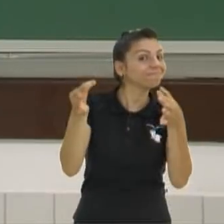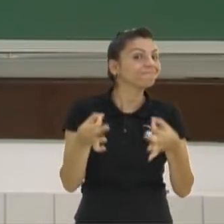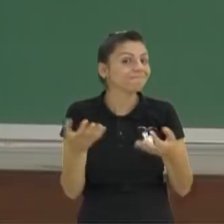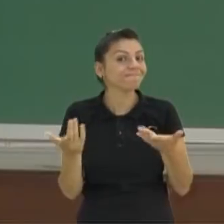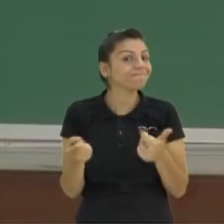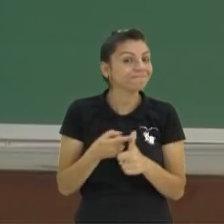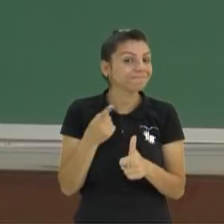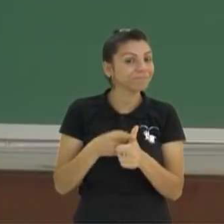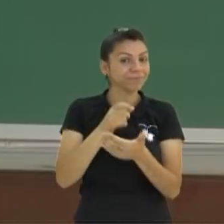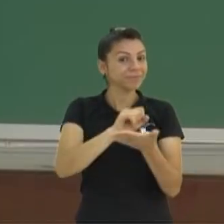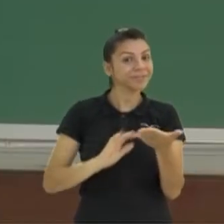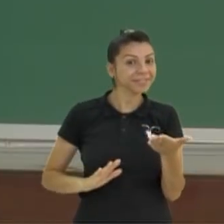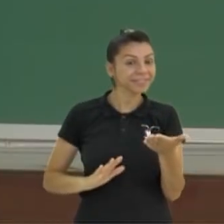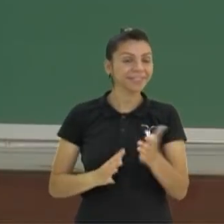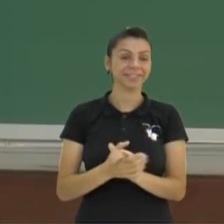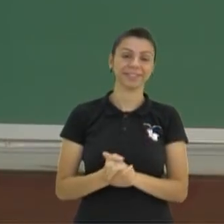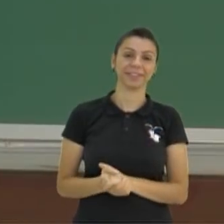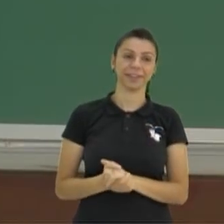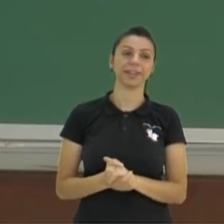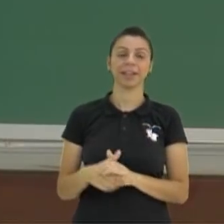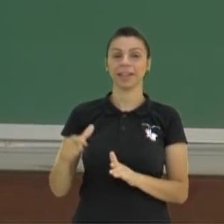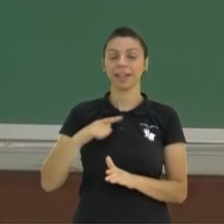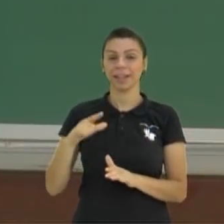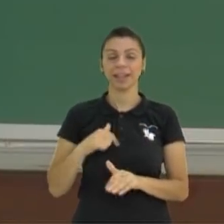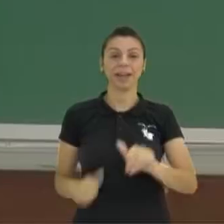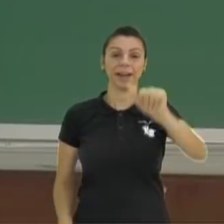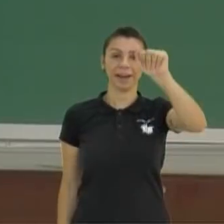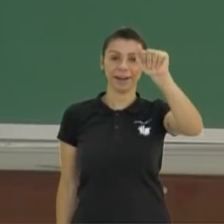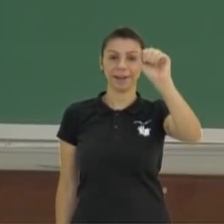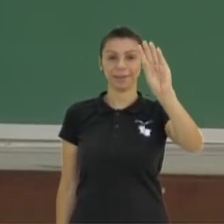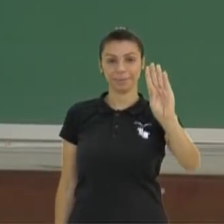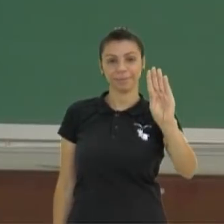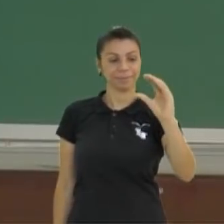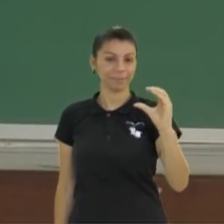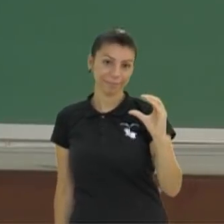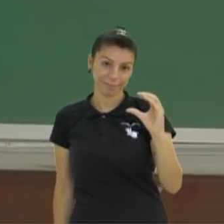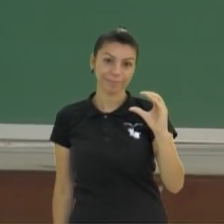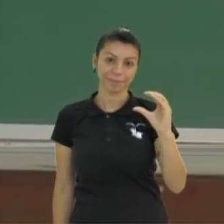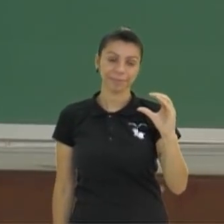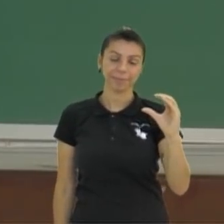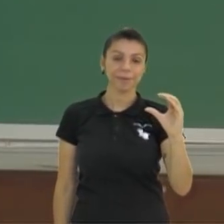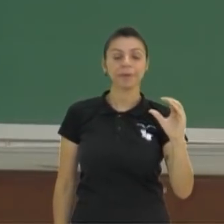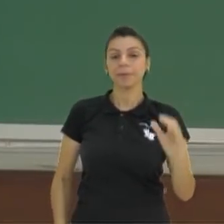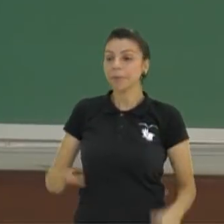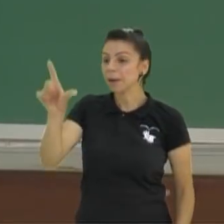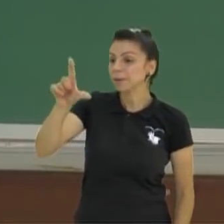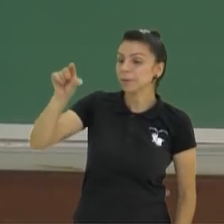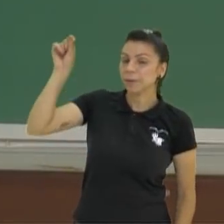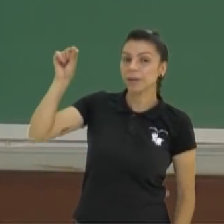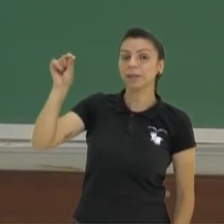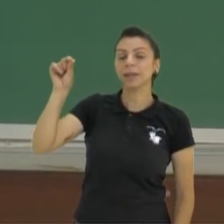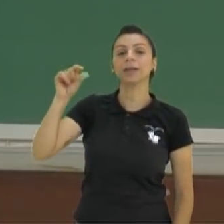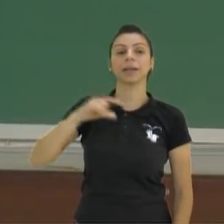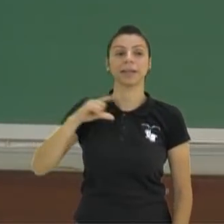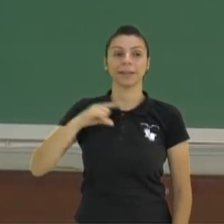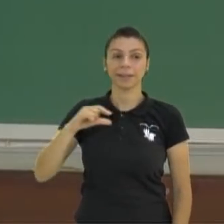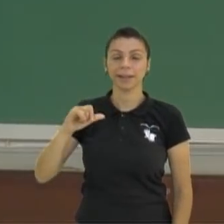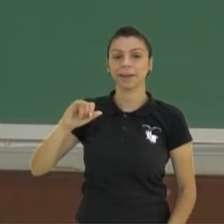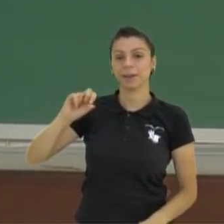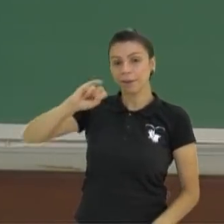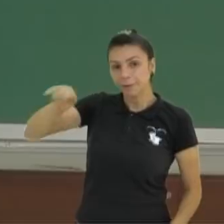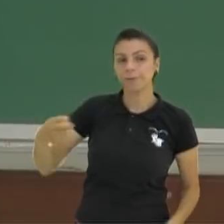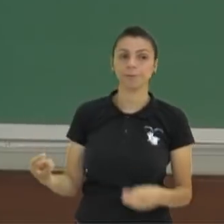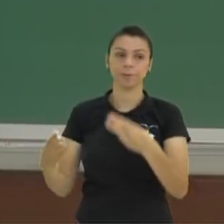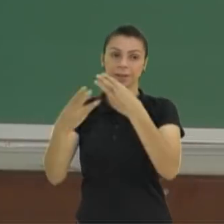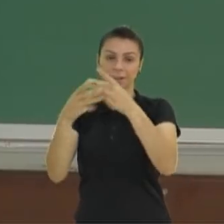nossa primeira atividade? Então temos a letra A, B e C e para escolher o Torá do judaísmo, Corão do islamismo